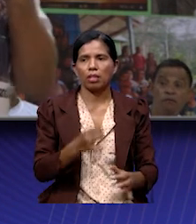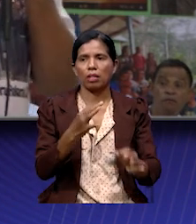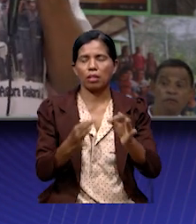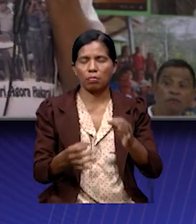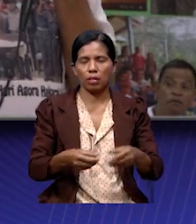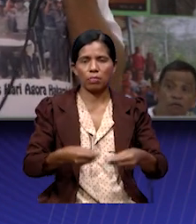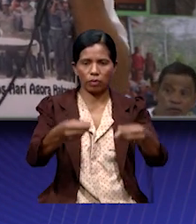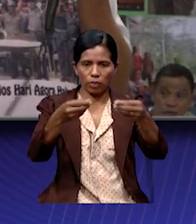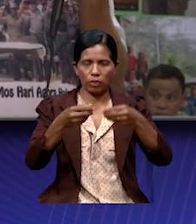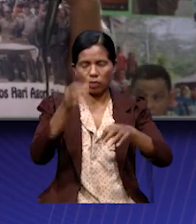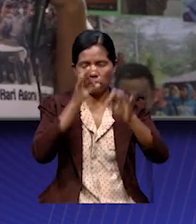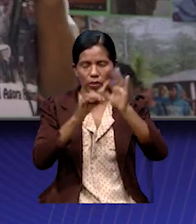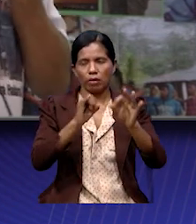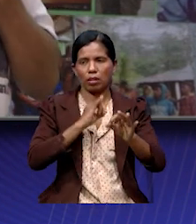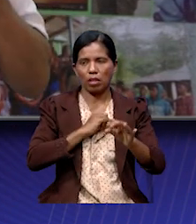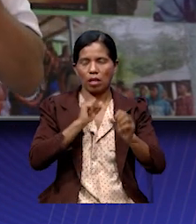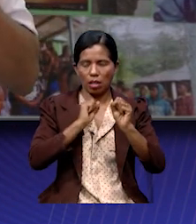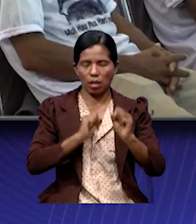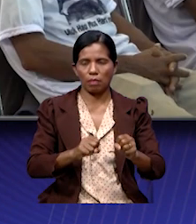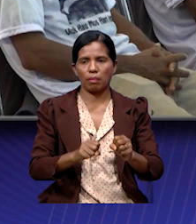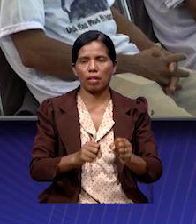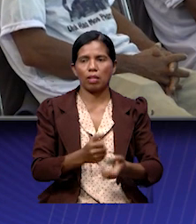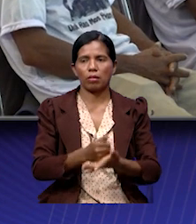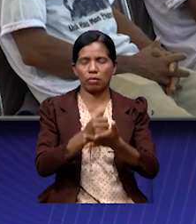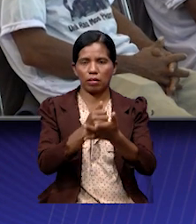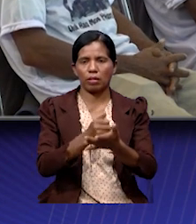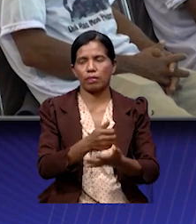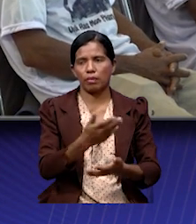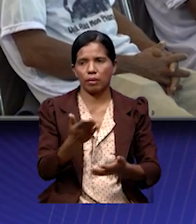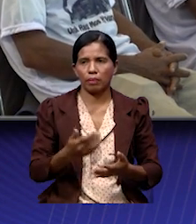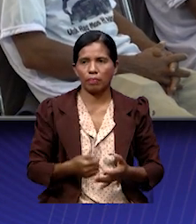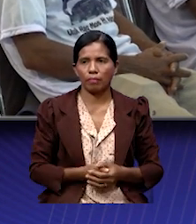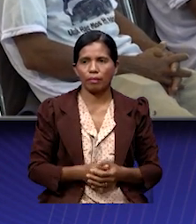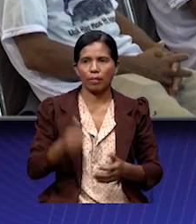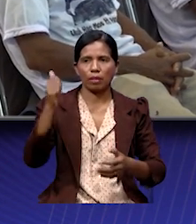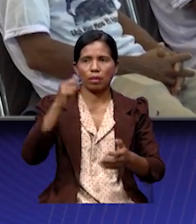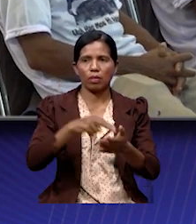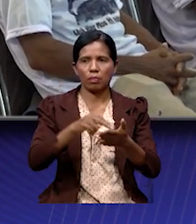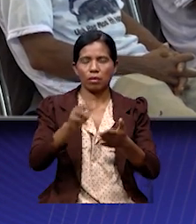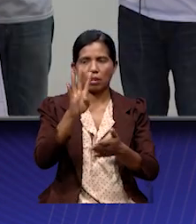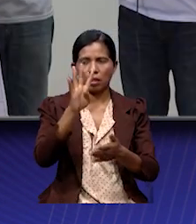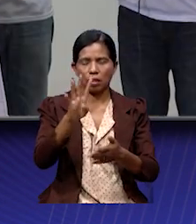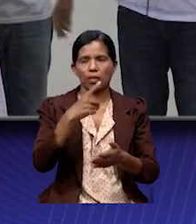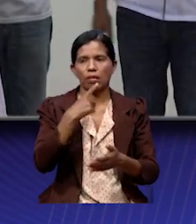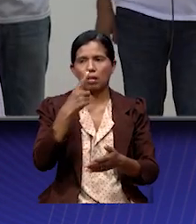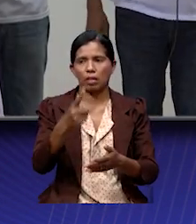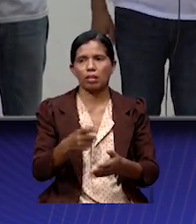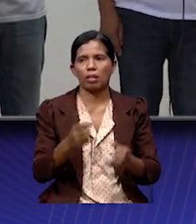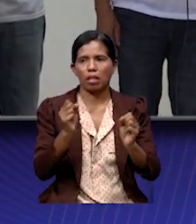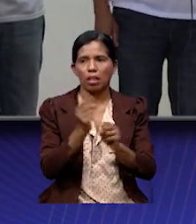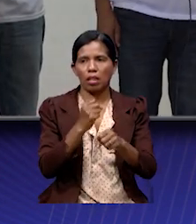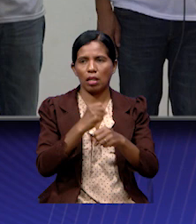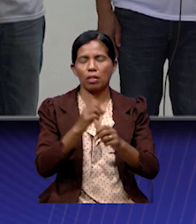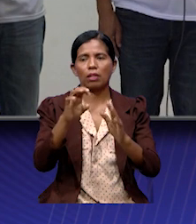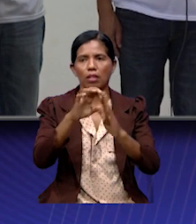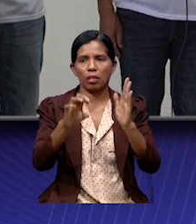fier bahau. Hau bel defende meus interesses. Candidato ao número sorteio hat nem mosa teten, se hari estado ida